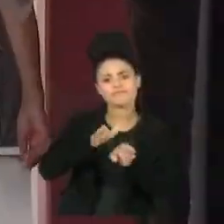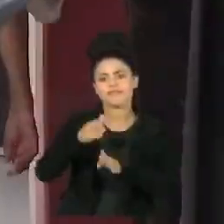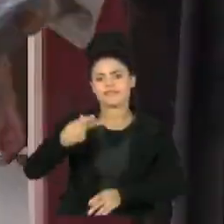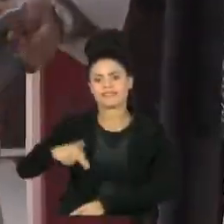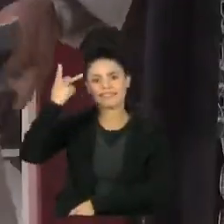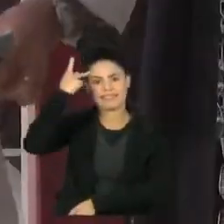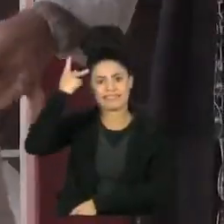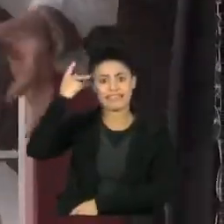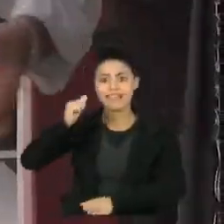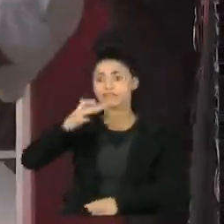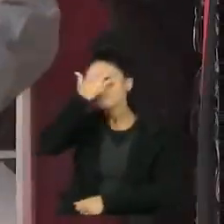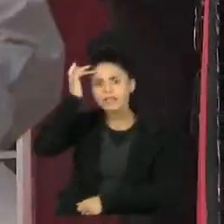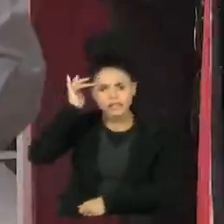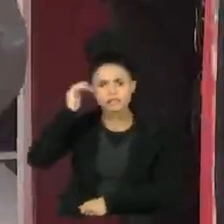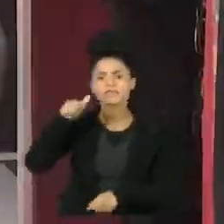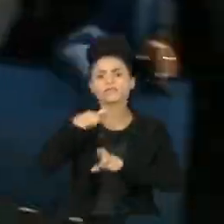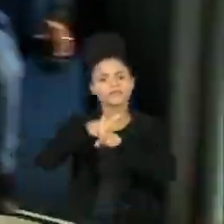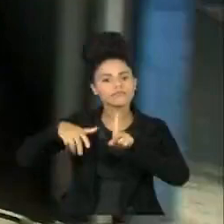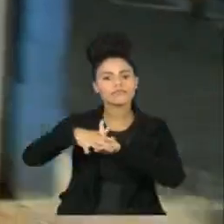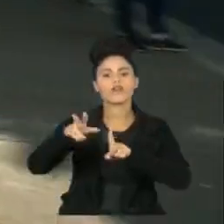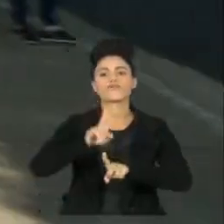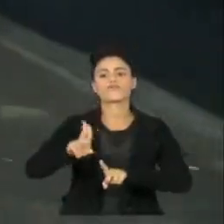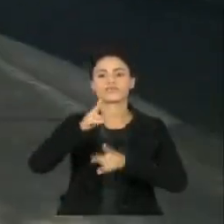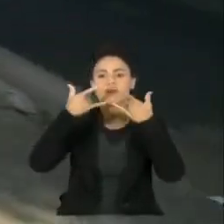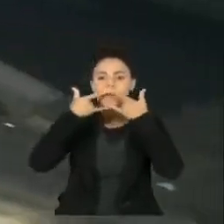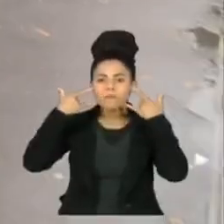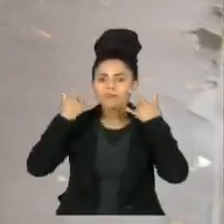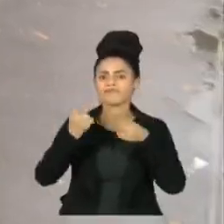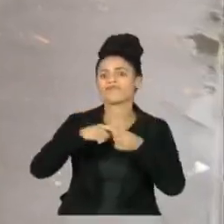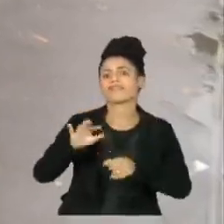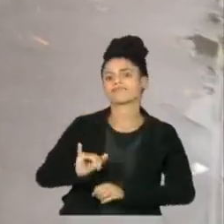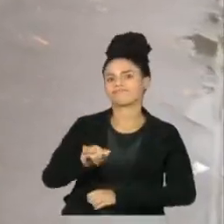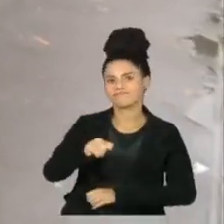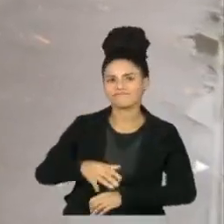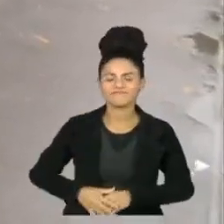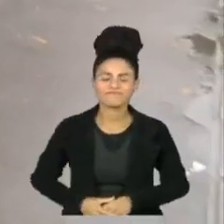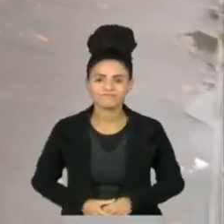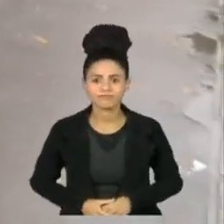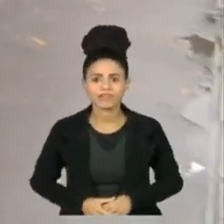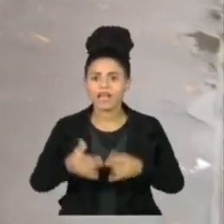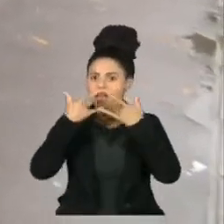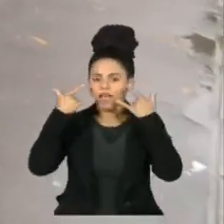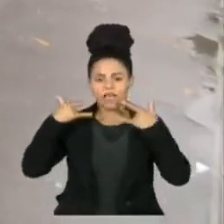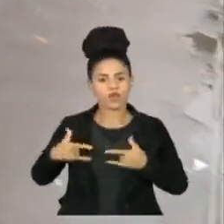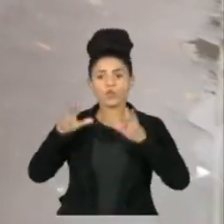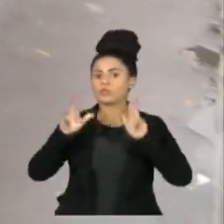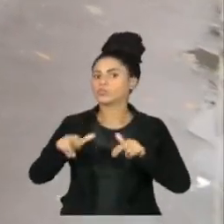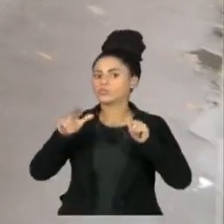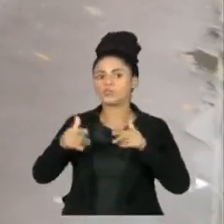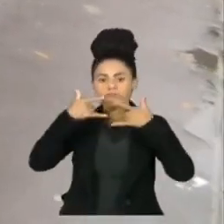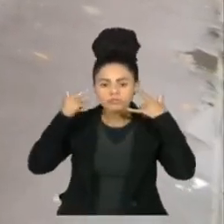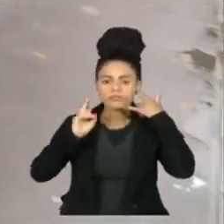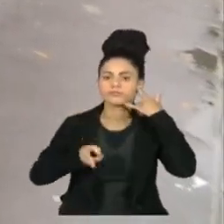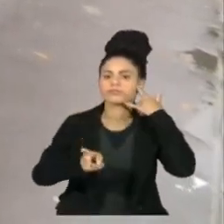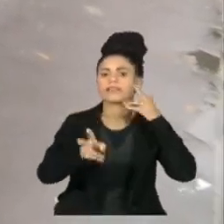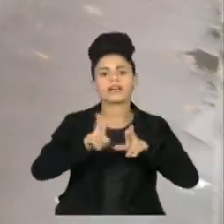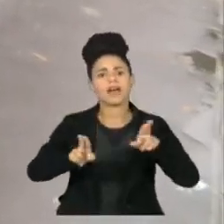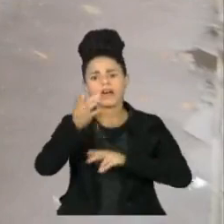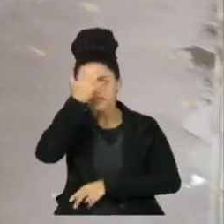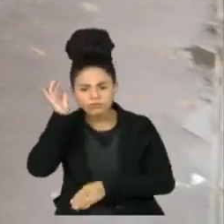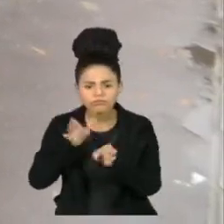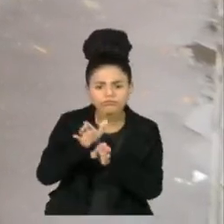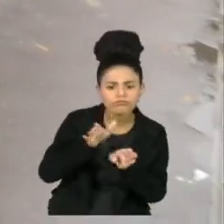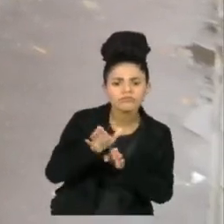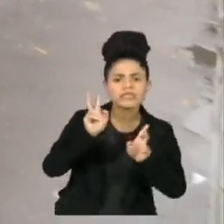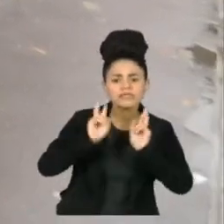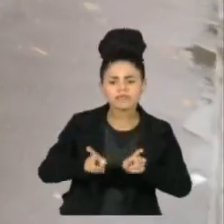para que a população retome o uso da máscara em ambientes fechados. Eu não tirei a minha em nenhum instante e falo para todas as